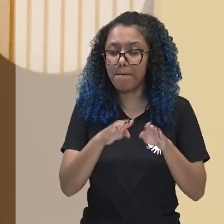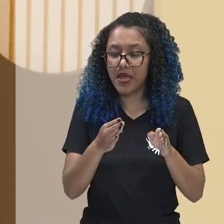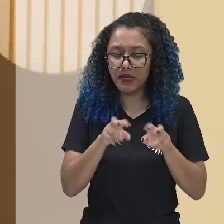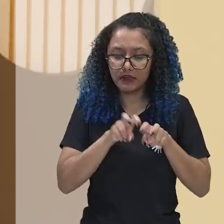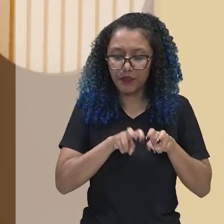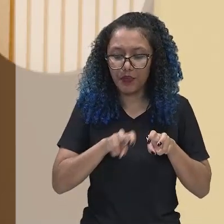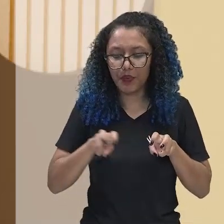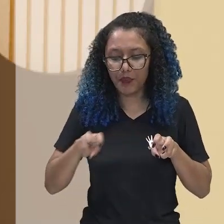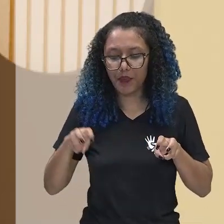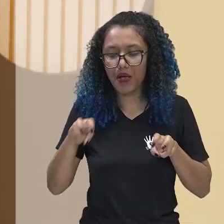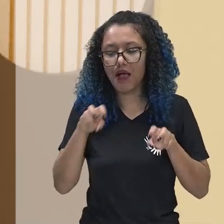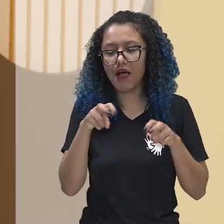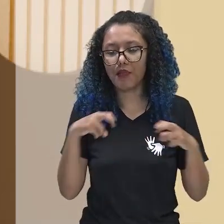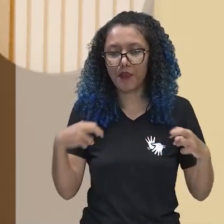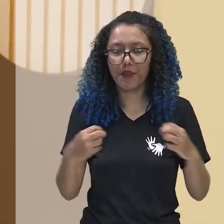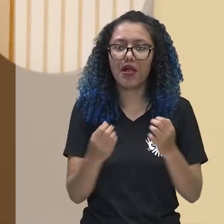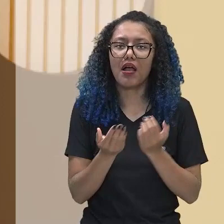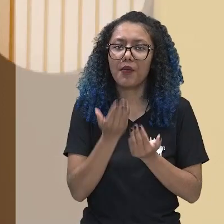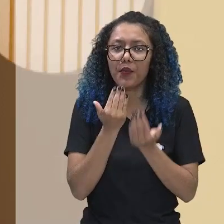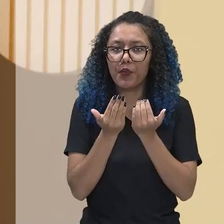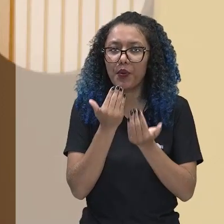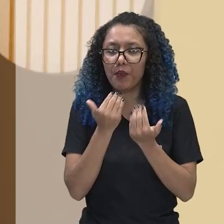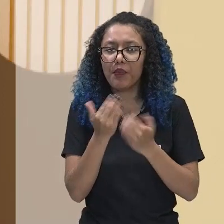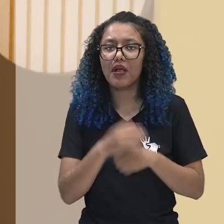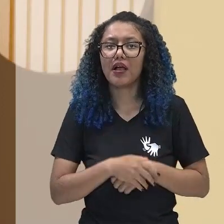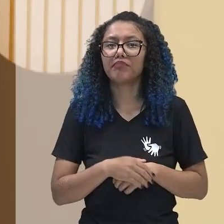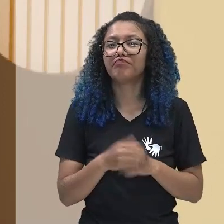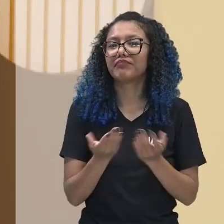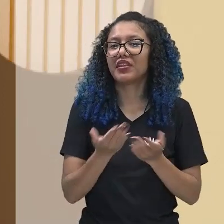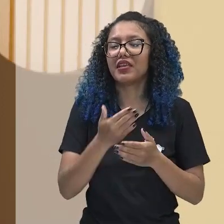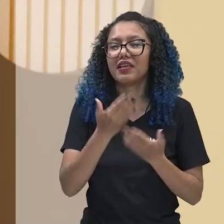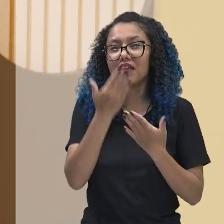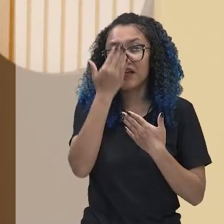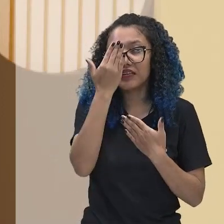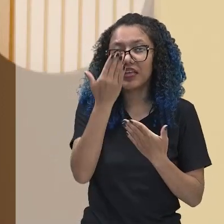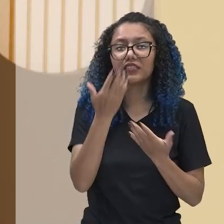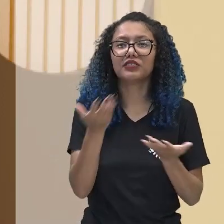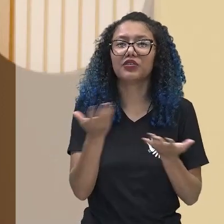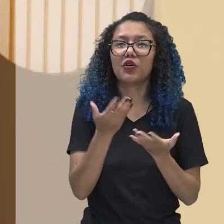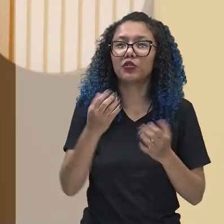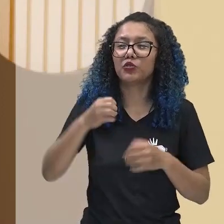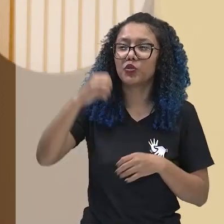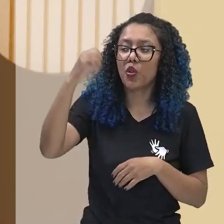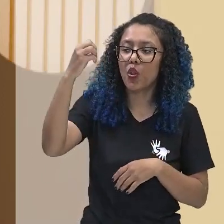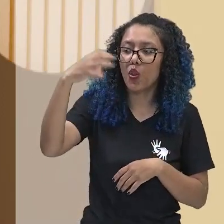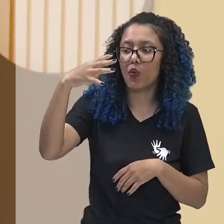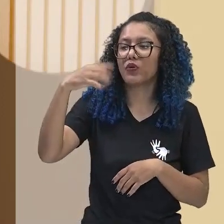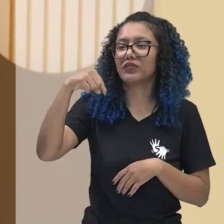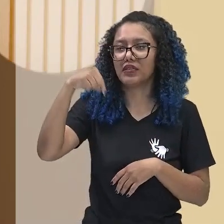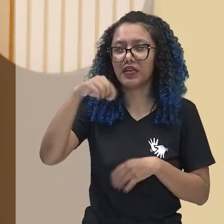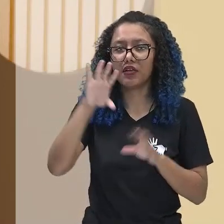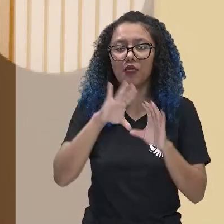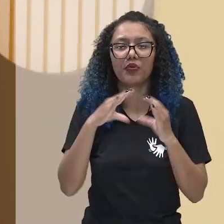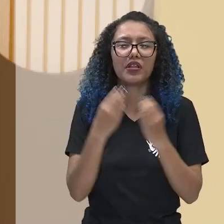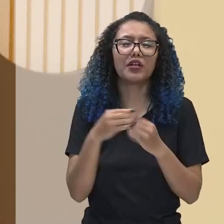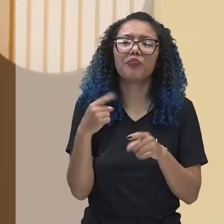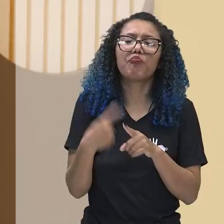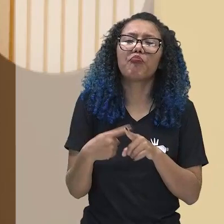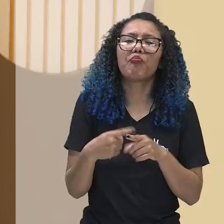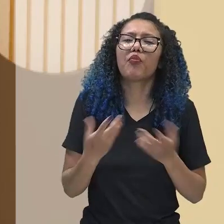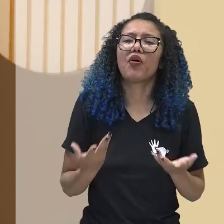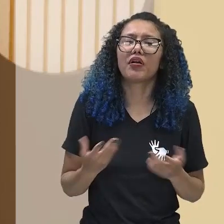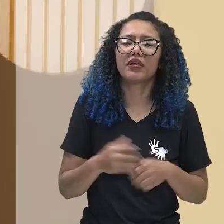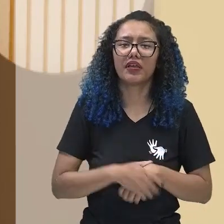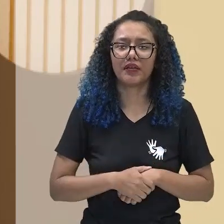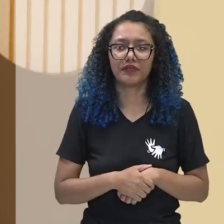fazendo ali a refeição, olha para a luz e agradece, poxa, hoje nós temos luz na nossa comunidade. Foi um jovem